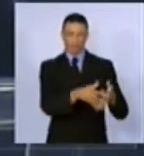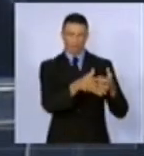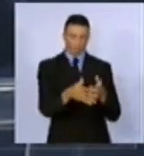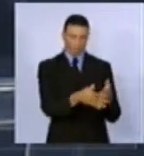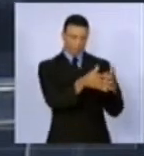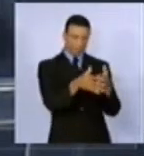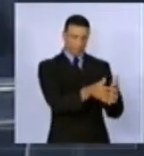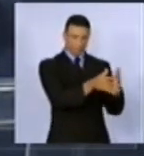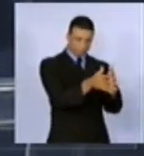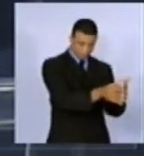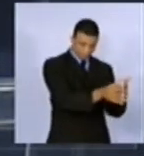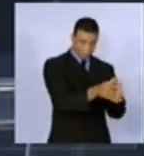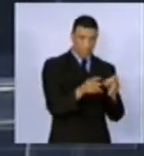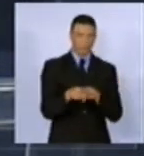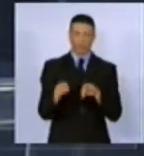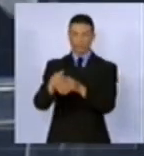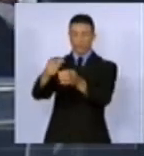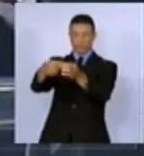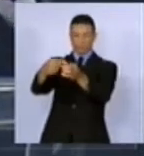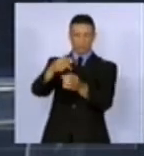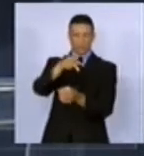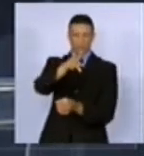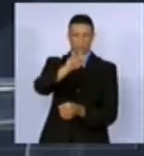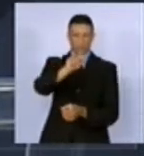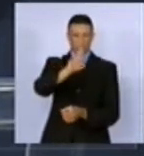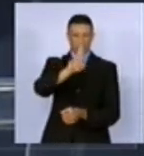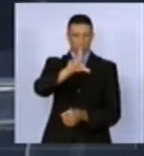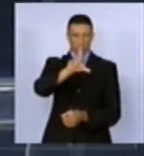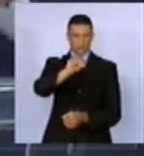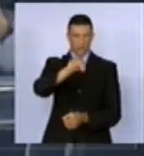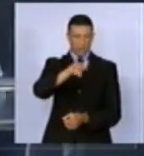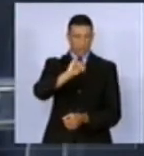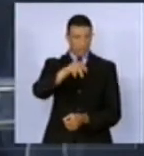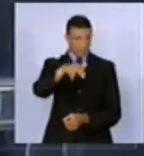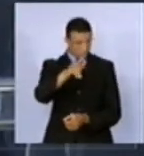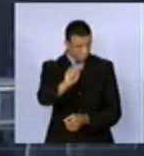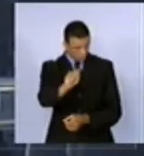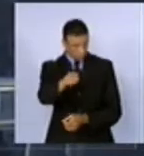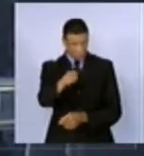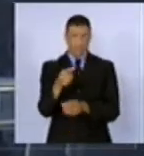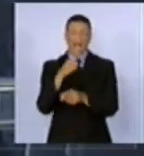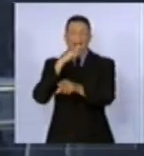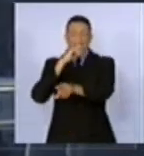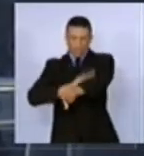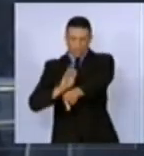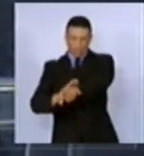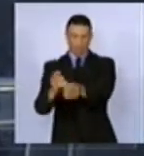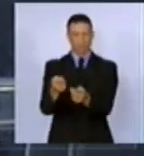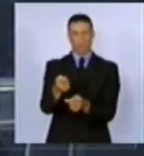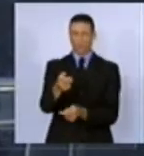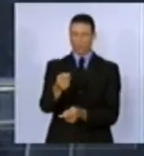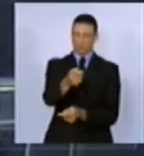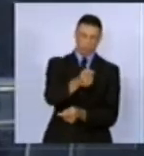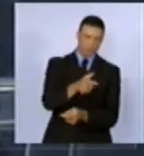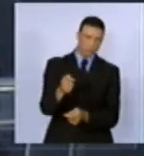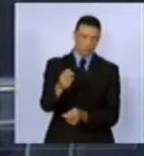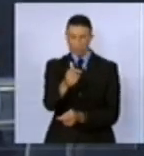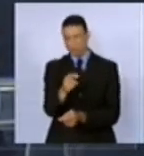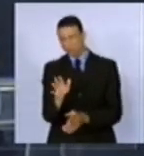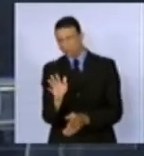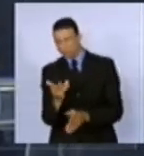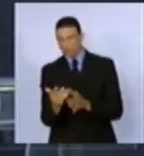mecanizada o município de Paulínia Embora tenha pouca cana como a gente vê aqui pela distribuição espacial da cana em